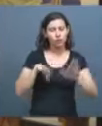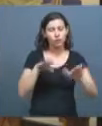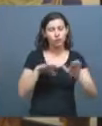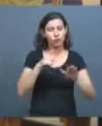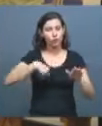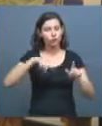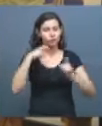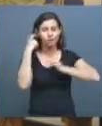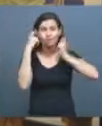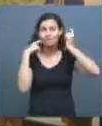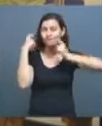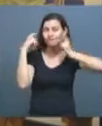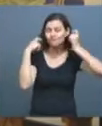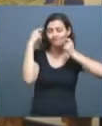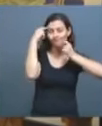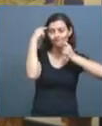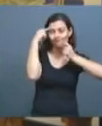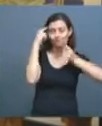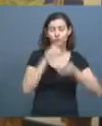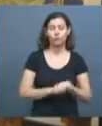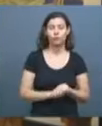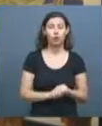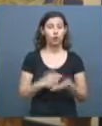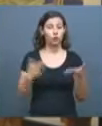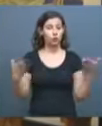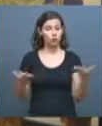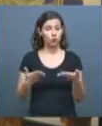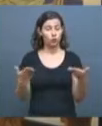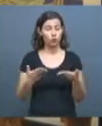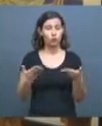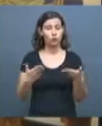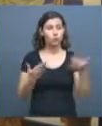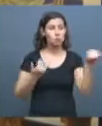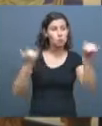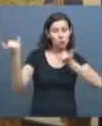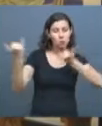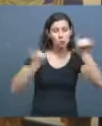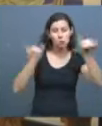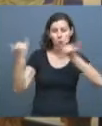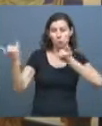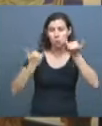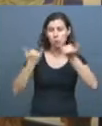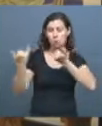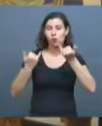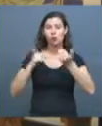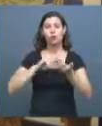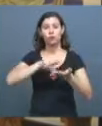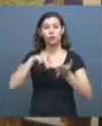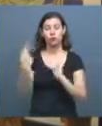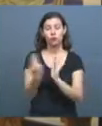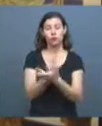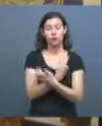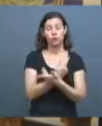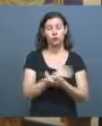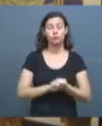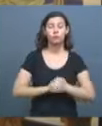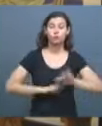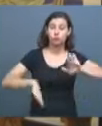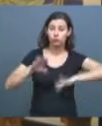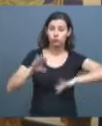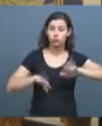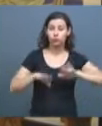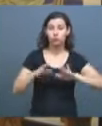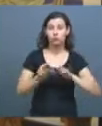Nós perdemos o parâmetro, um mundo com muita informação, com muita coisa acontecendo, e tem as